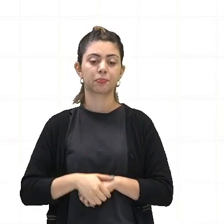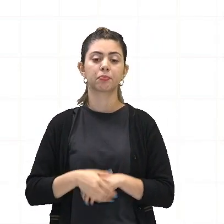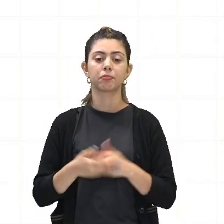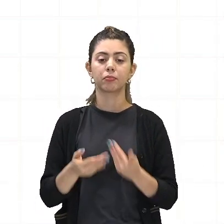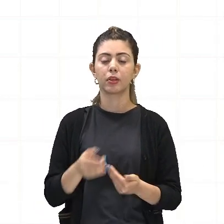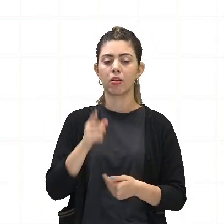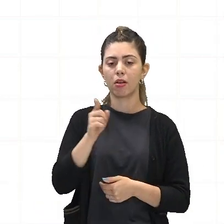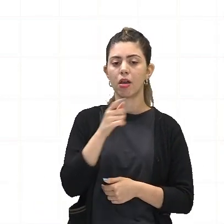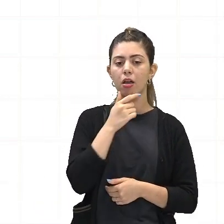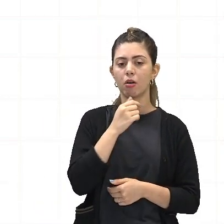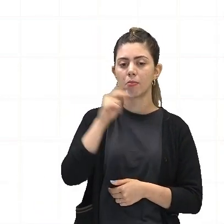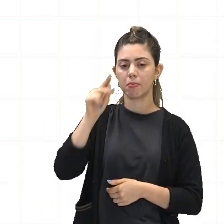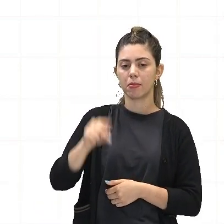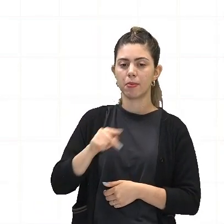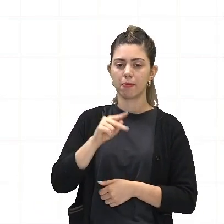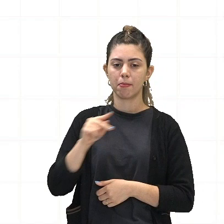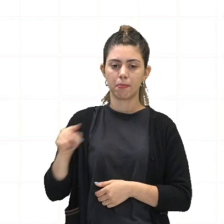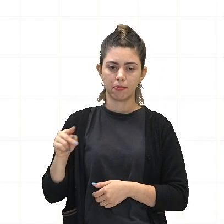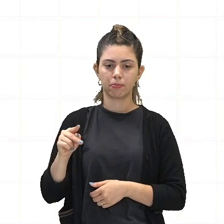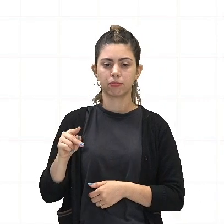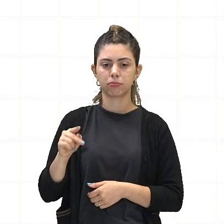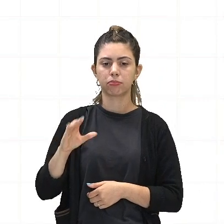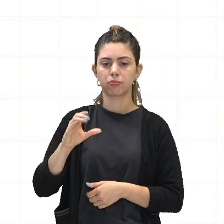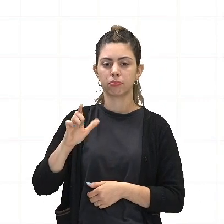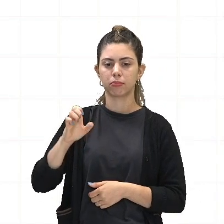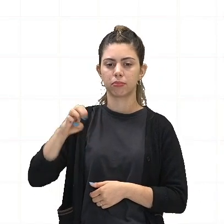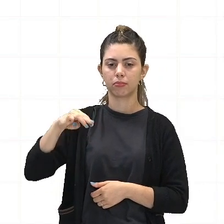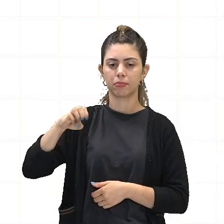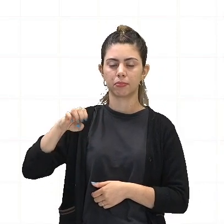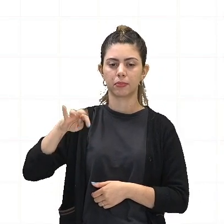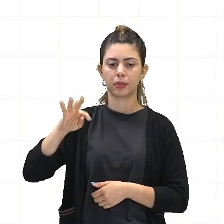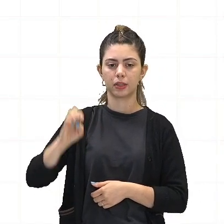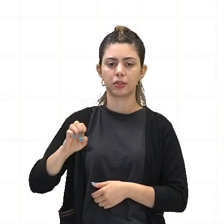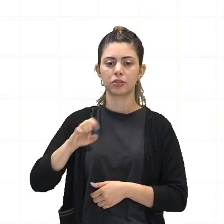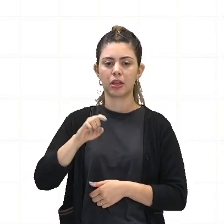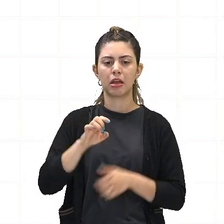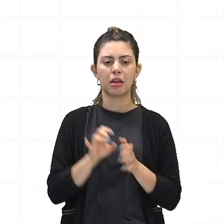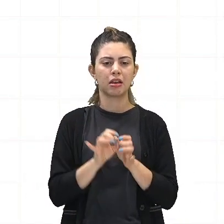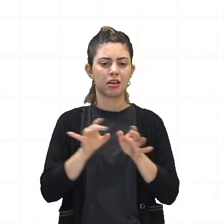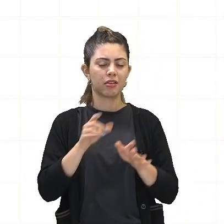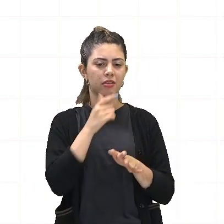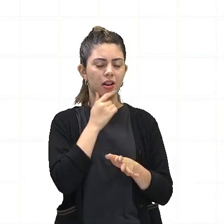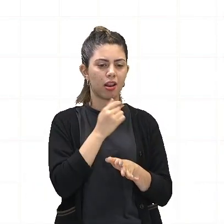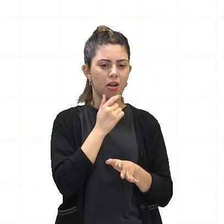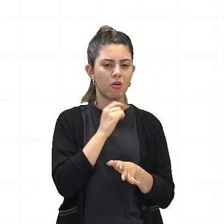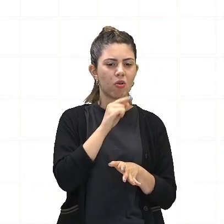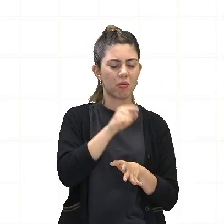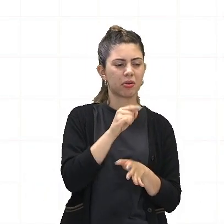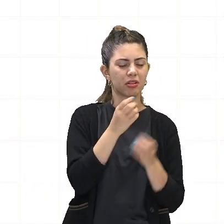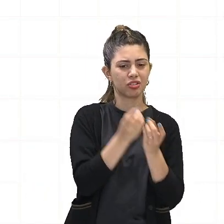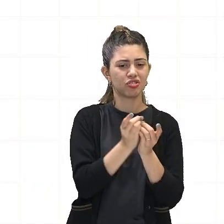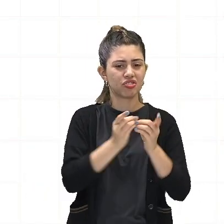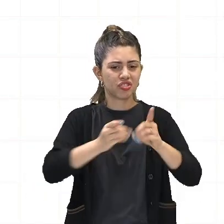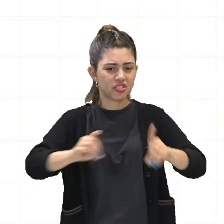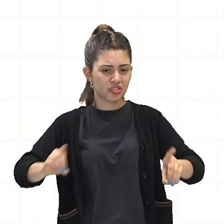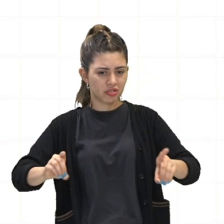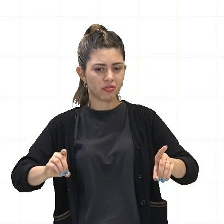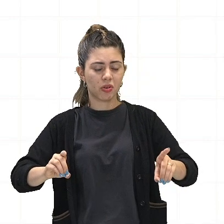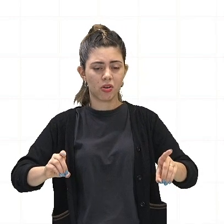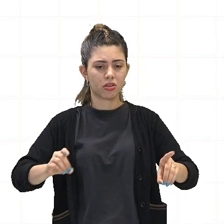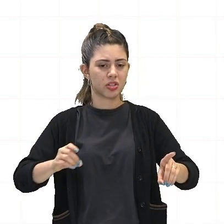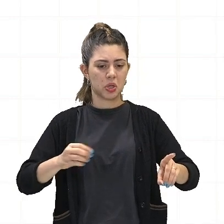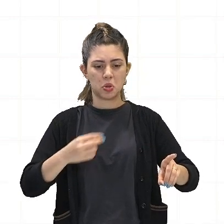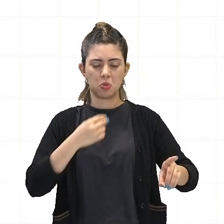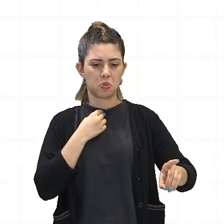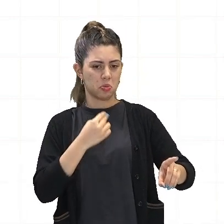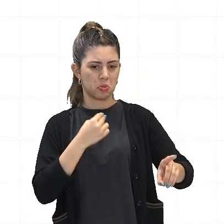um dos reformadores e o criador da Igreja Anglicana. Ele foi o